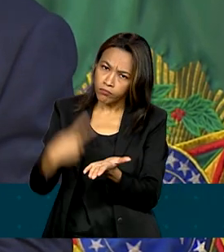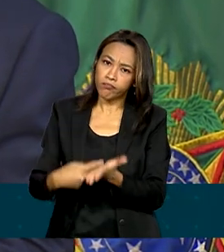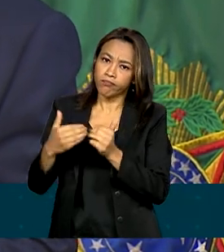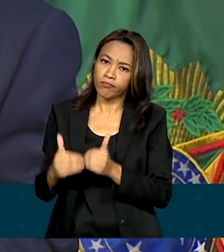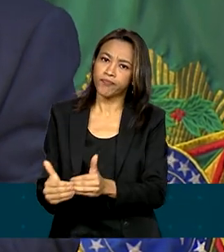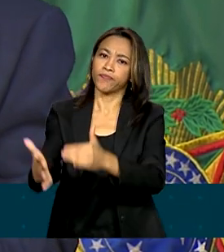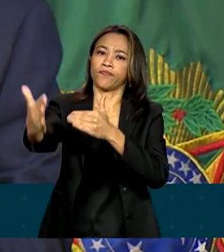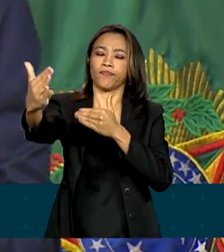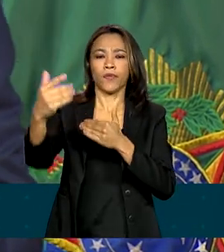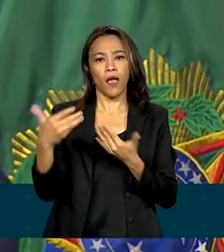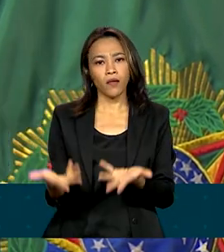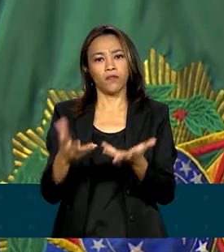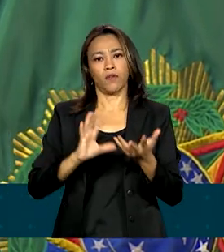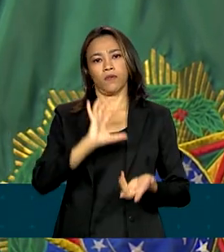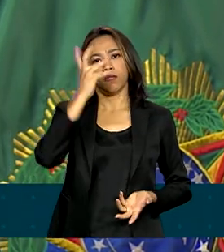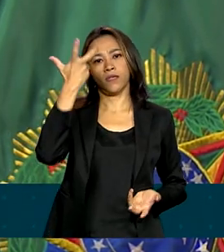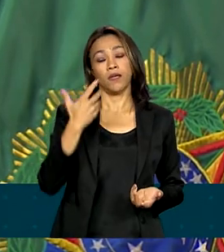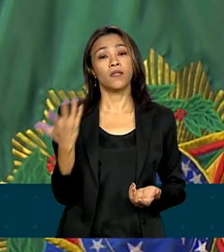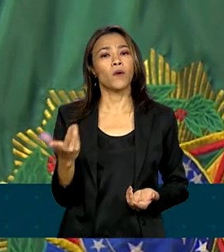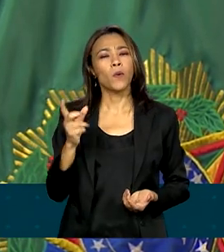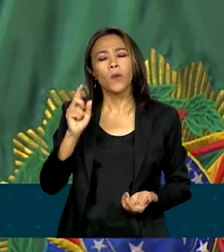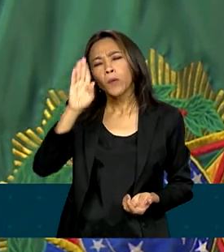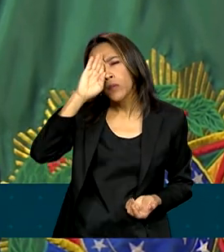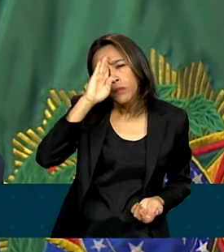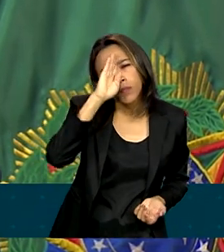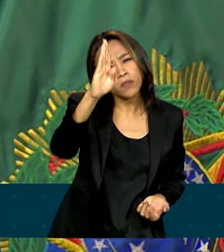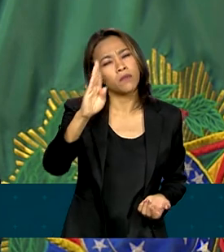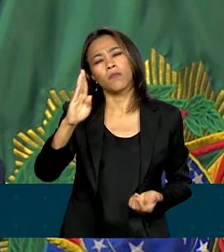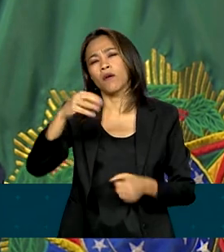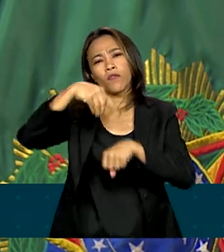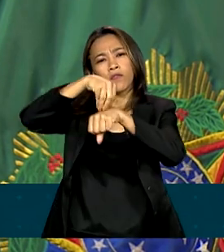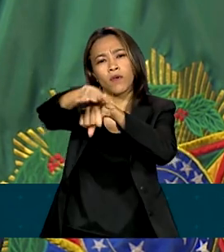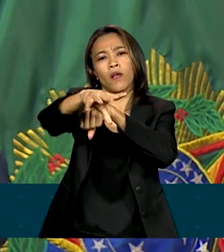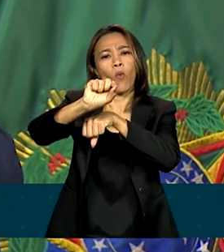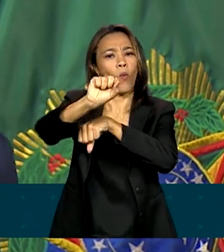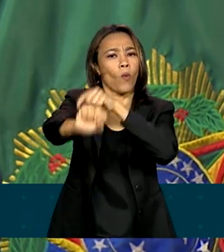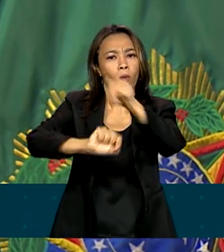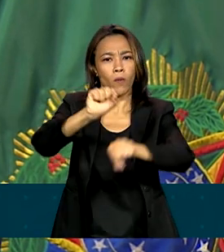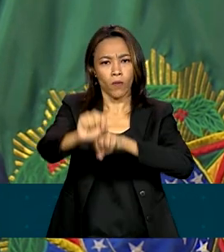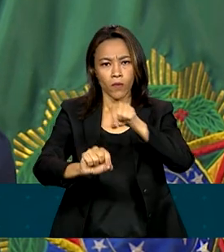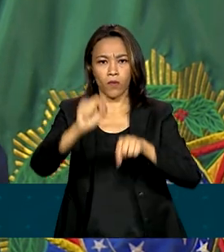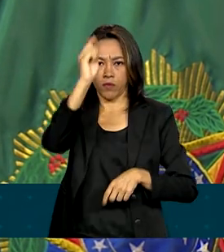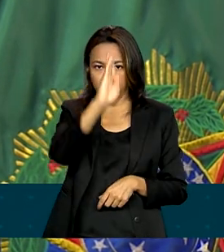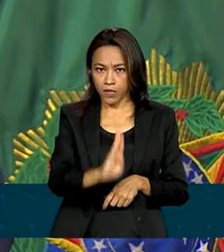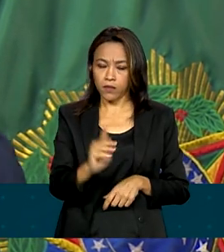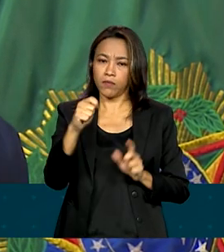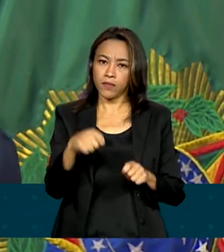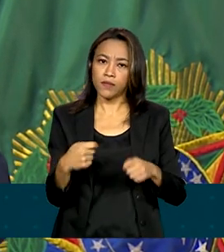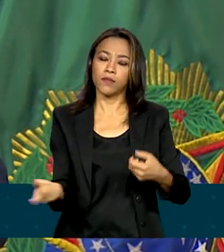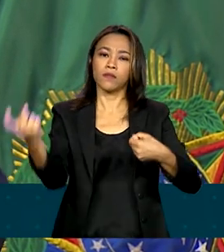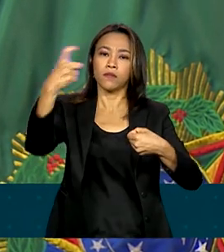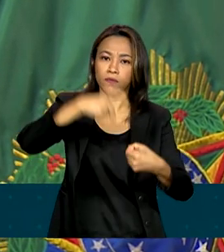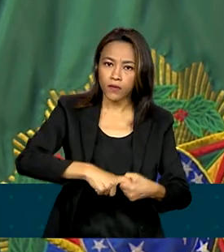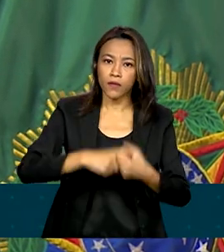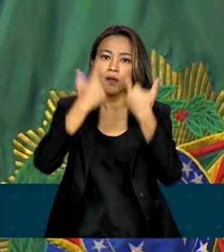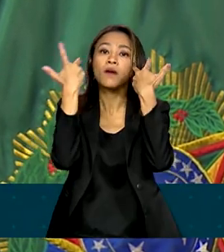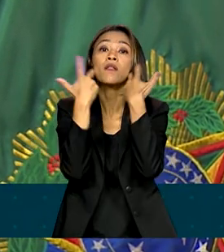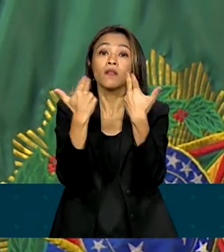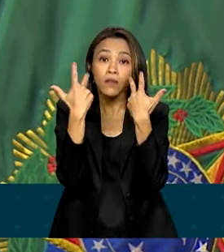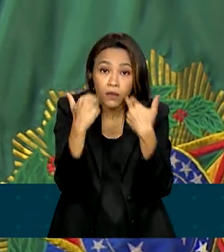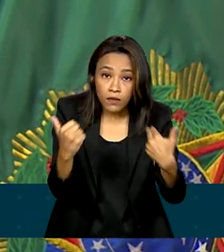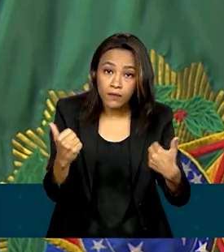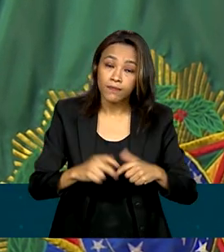acontecer. Então, a palavra-chave é essa: o Brasil precisa voltar à